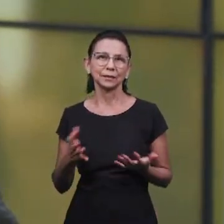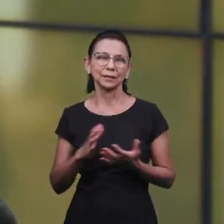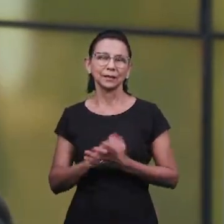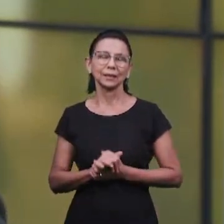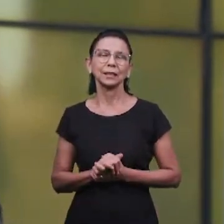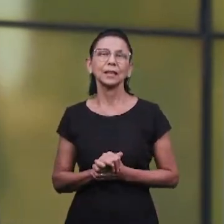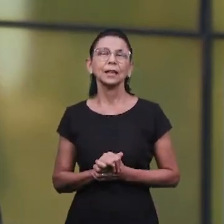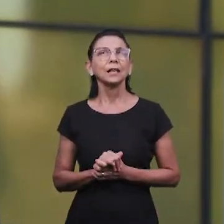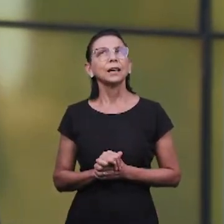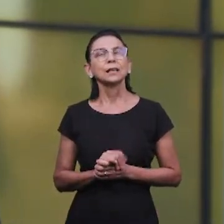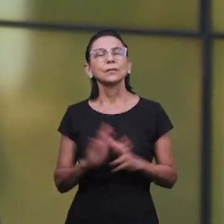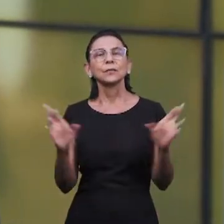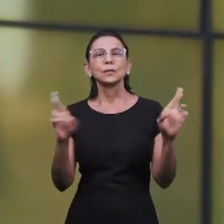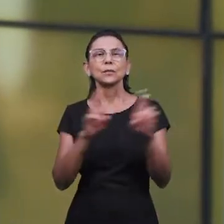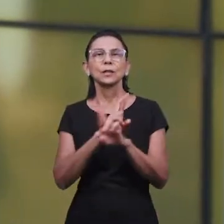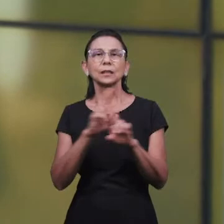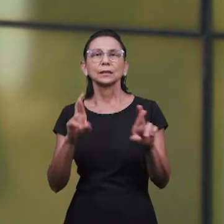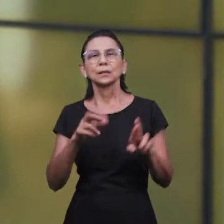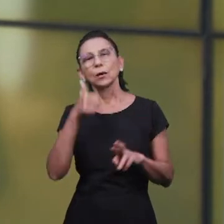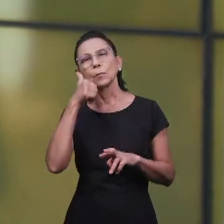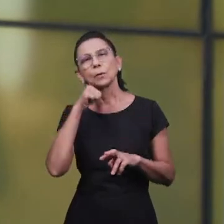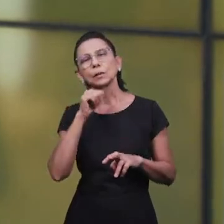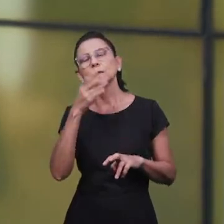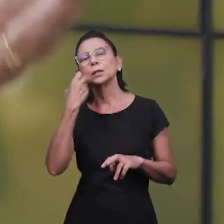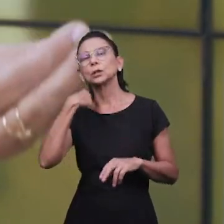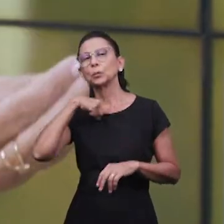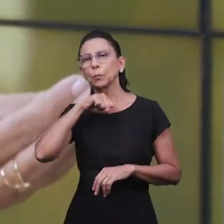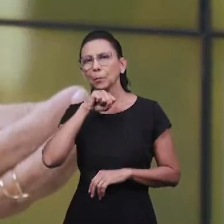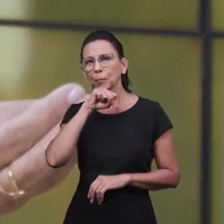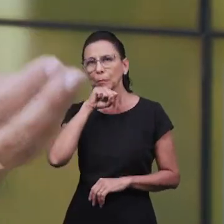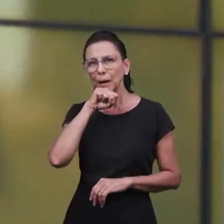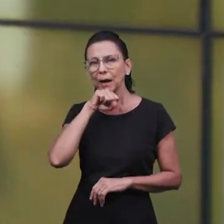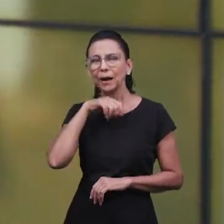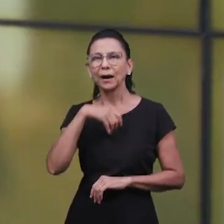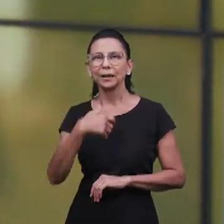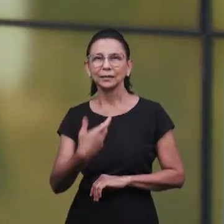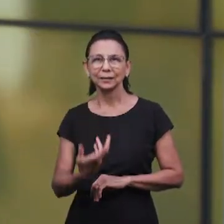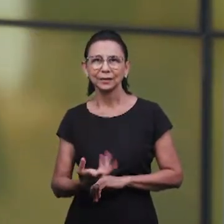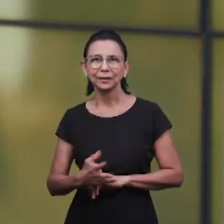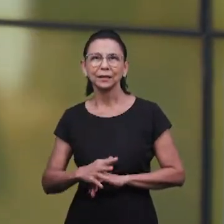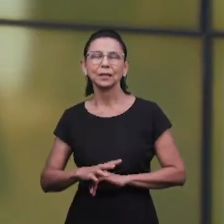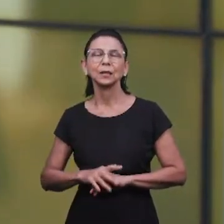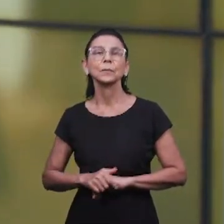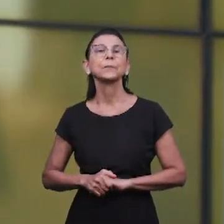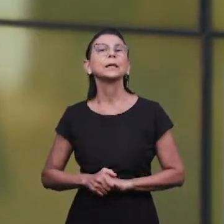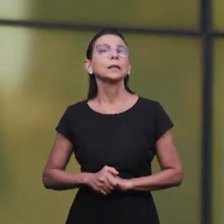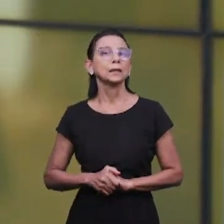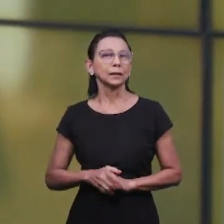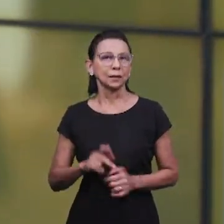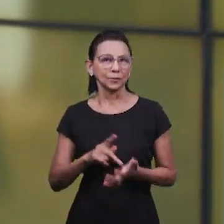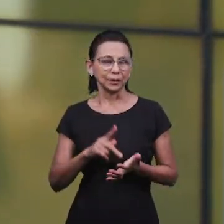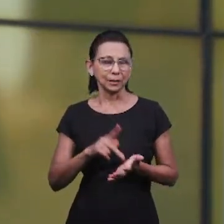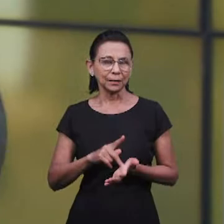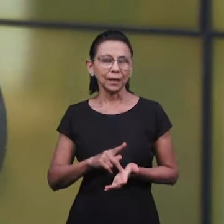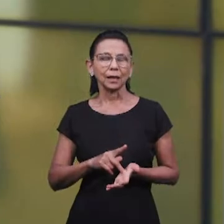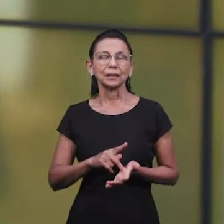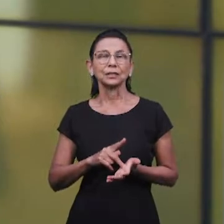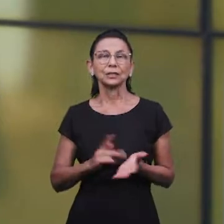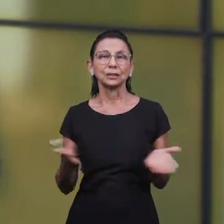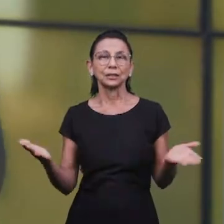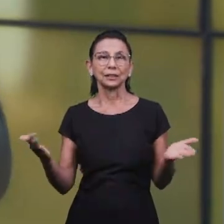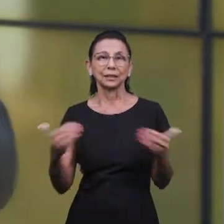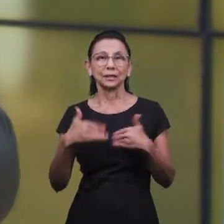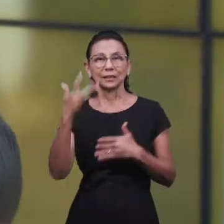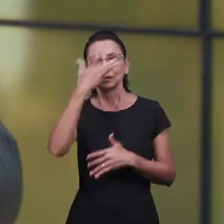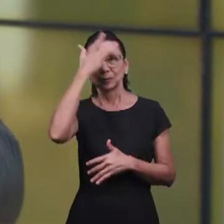ao momento de, como o senhor passou, né, aquele momento de a criança chegar até pertinho do púlpito. E é a curiosidade mesmo, pastor, que às vezes ele olha